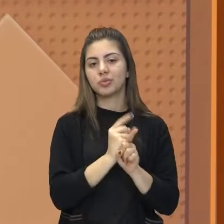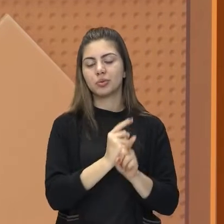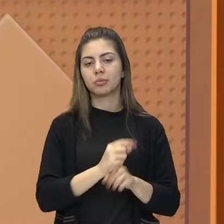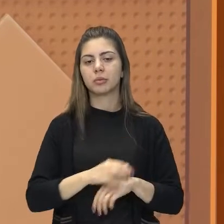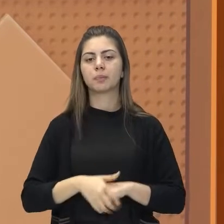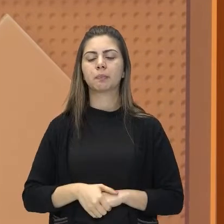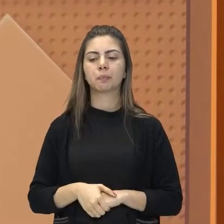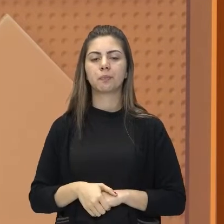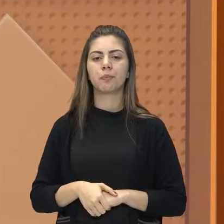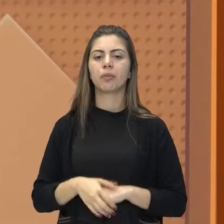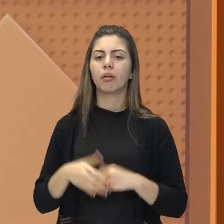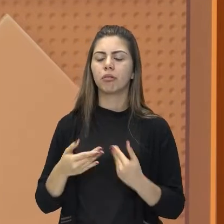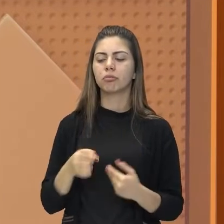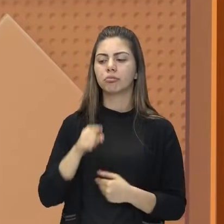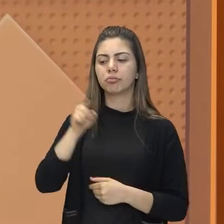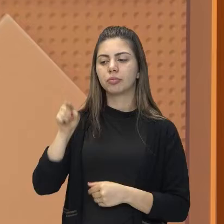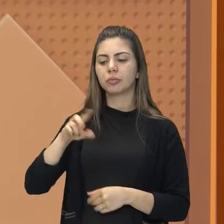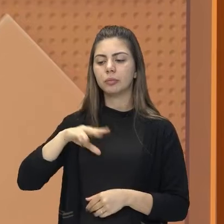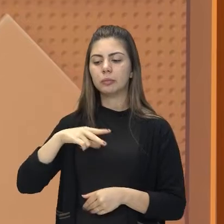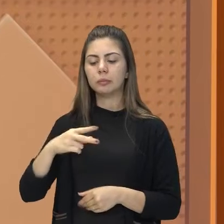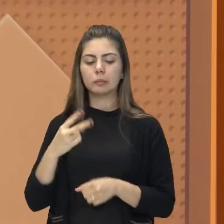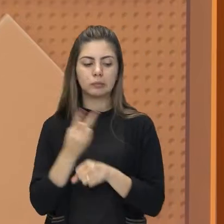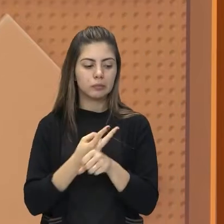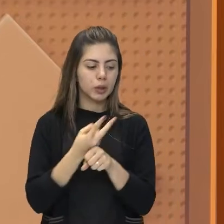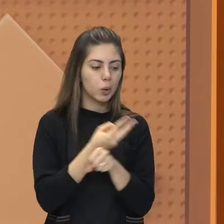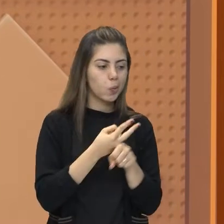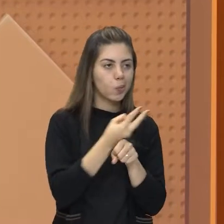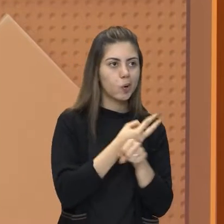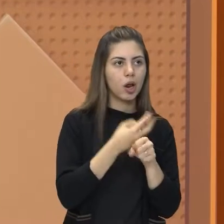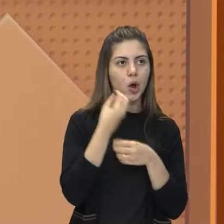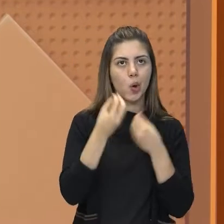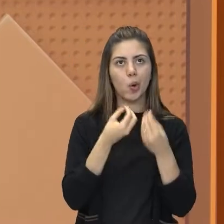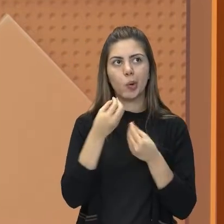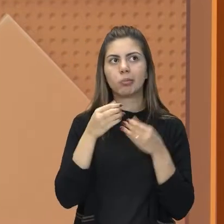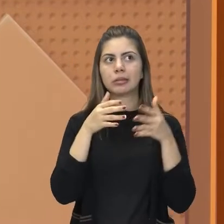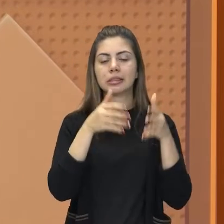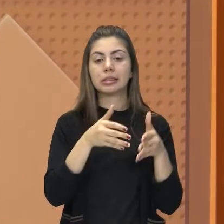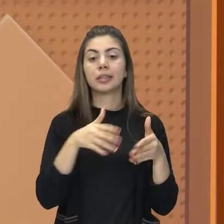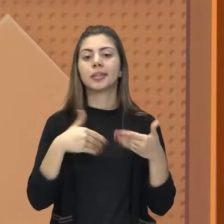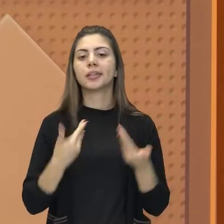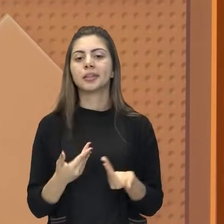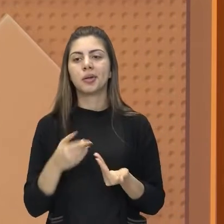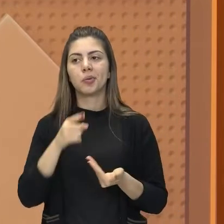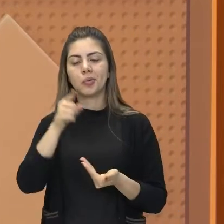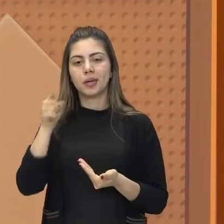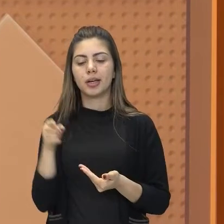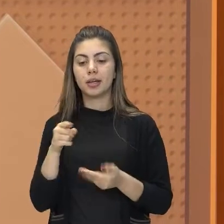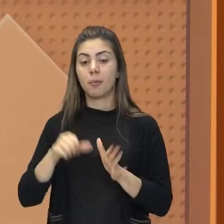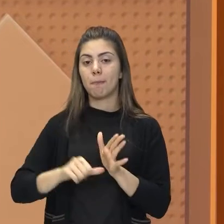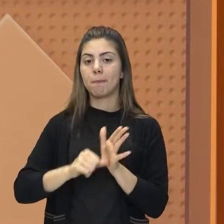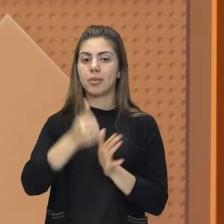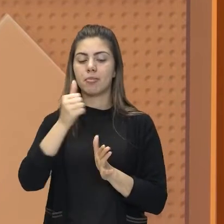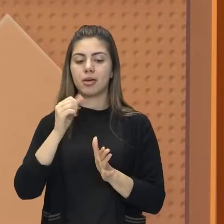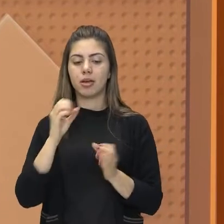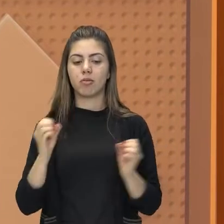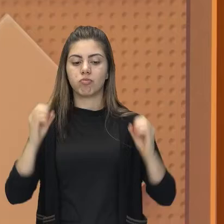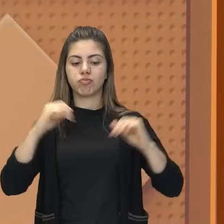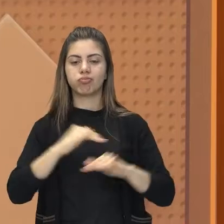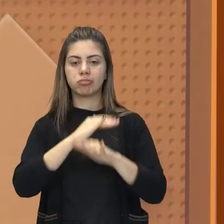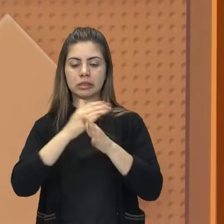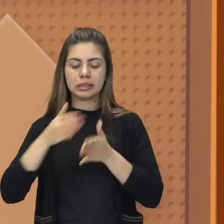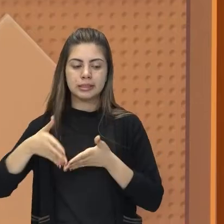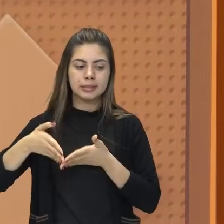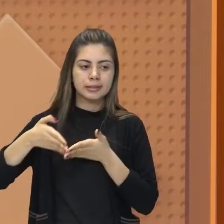Na medida em que eles vão buscando essas rotas, os portugueses são os primeiros a se lançar ao oceano, eles são pioneiros